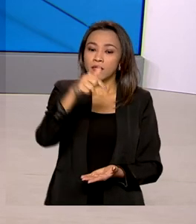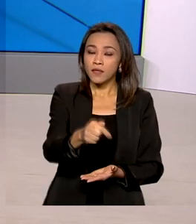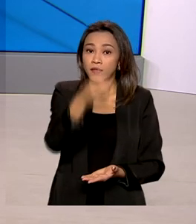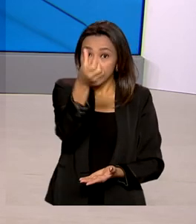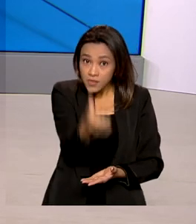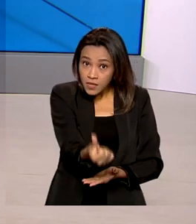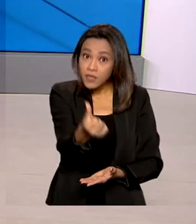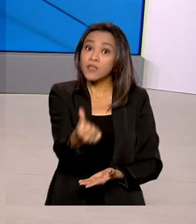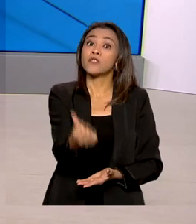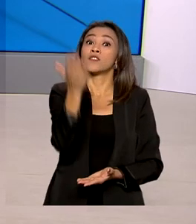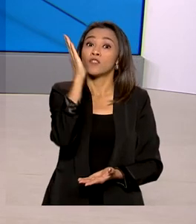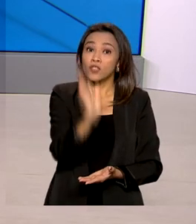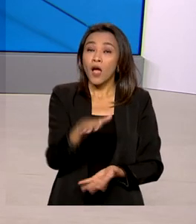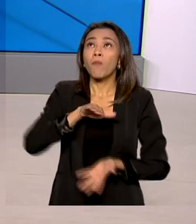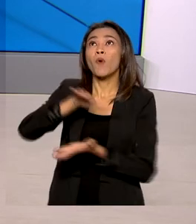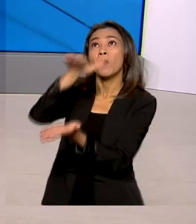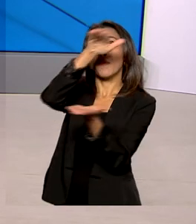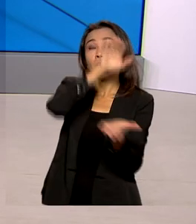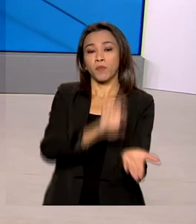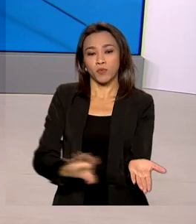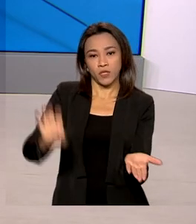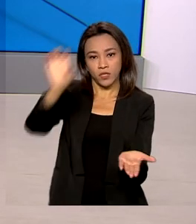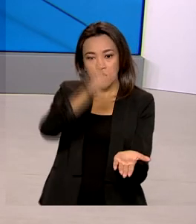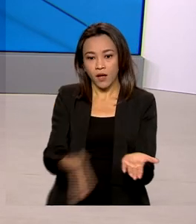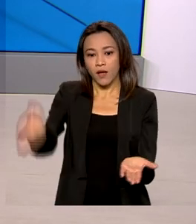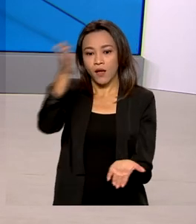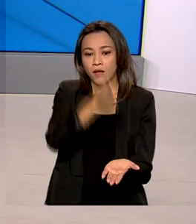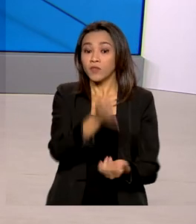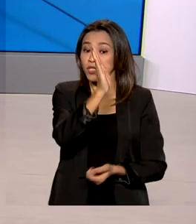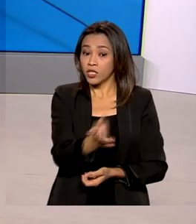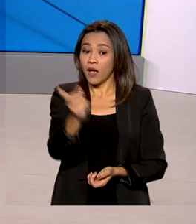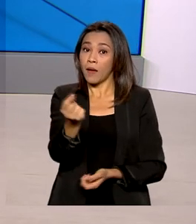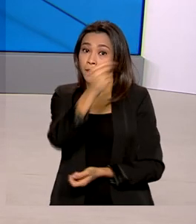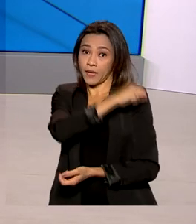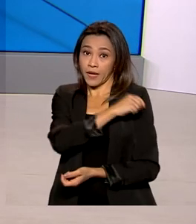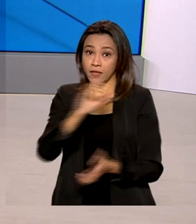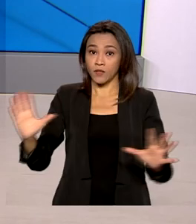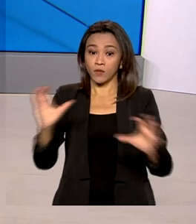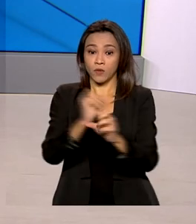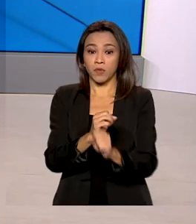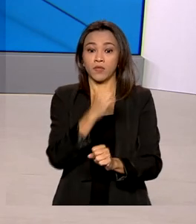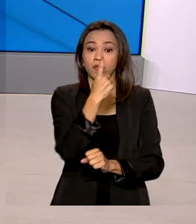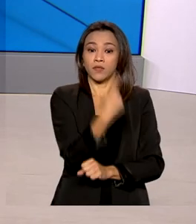135.060.376 doses a todos os estados. As doses aplicadas somam